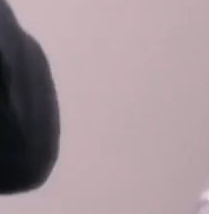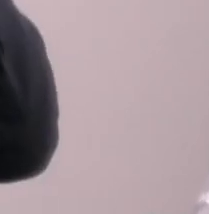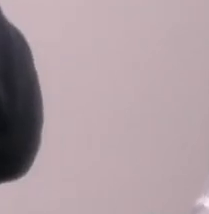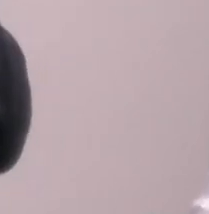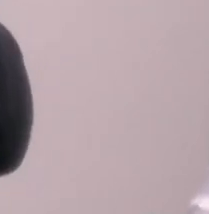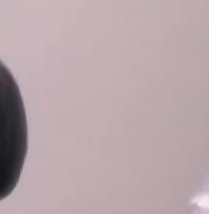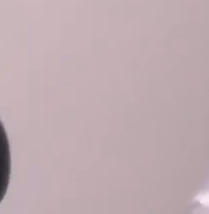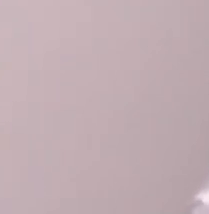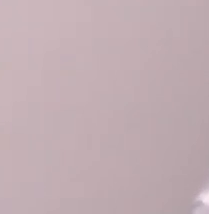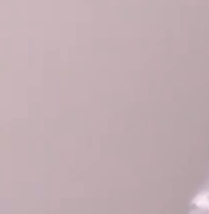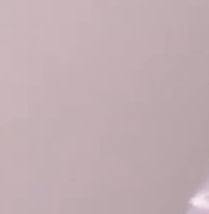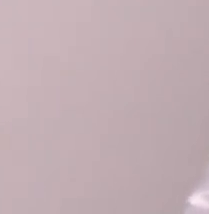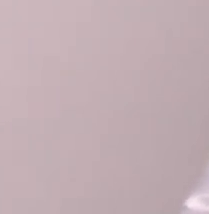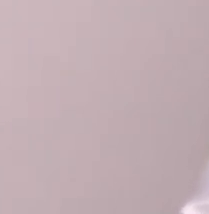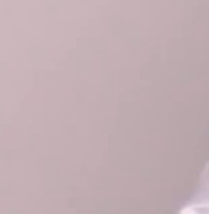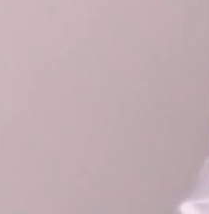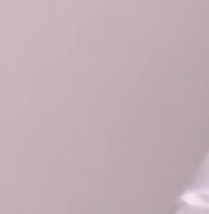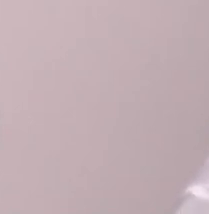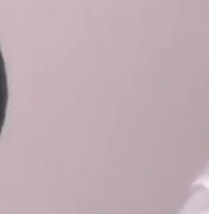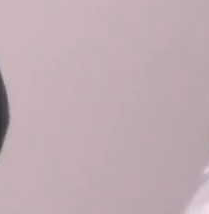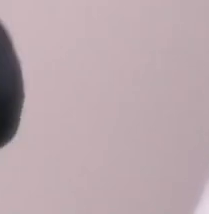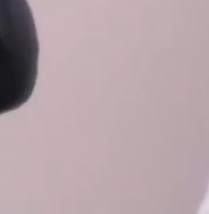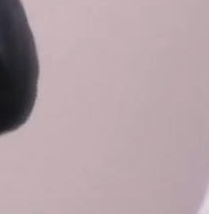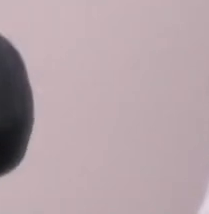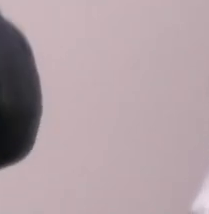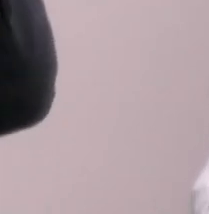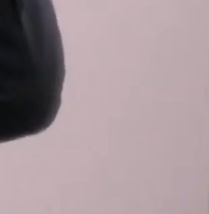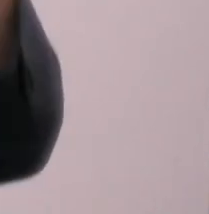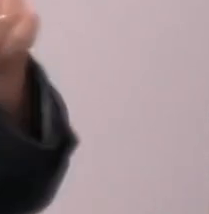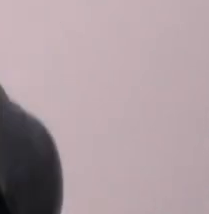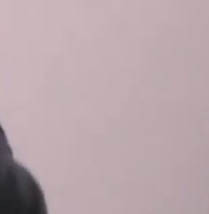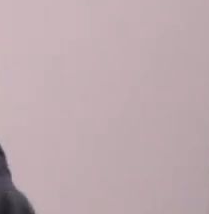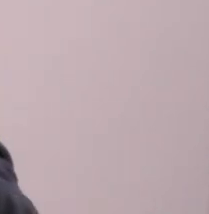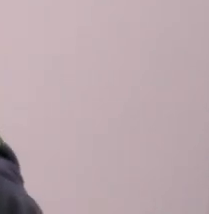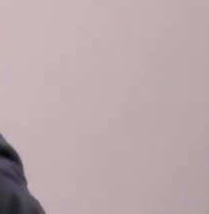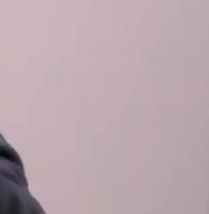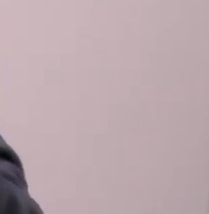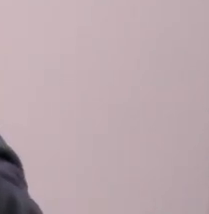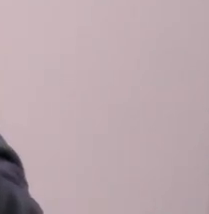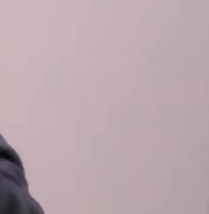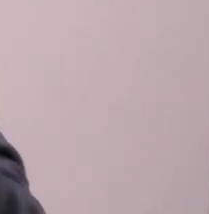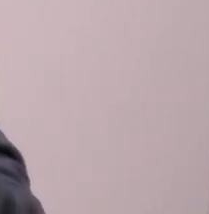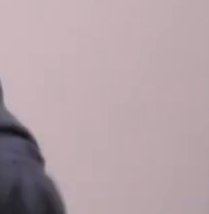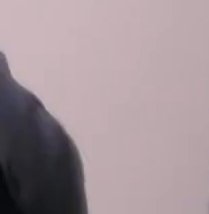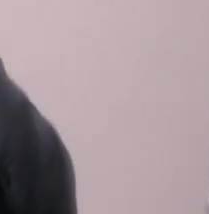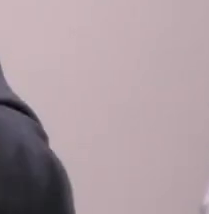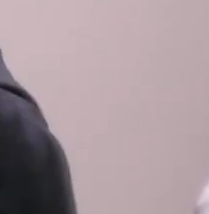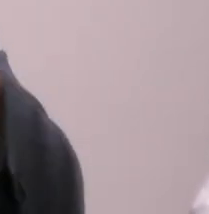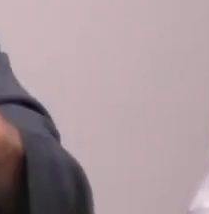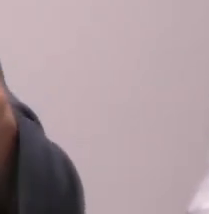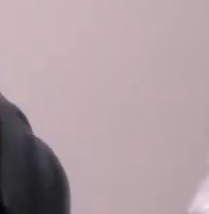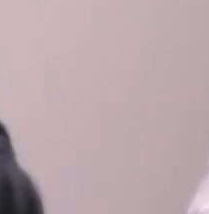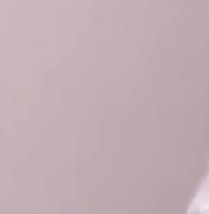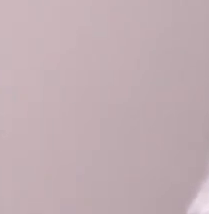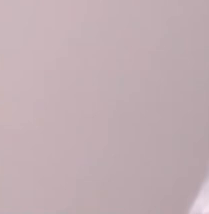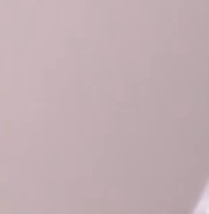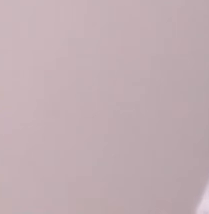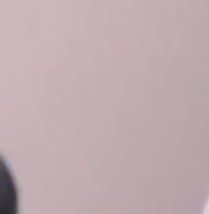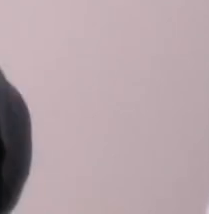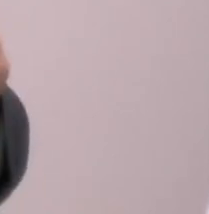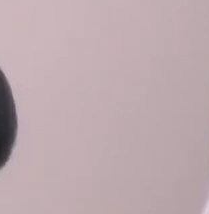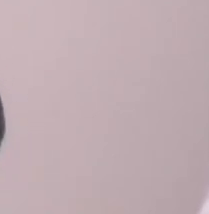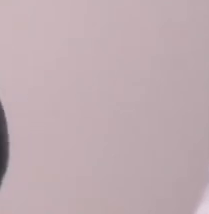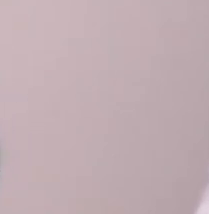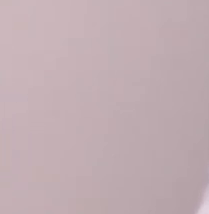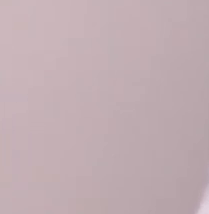a qualificação do seu corpo técnico, são todos professores doutores, ela não tem conseguido avançar,